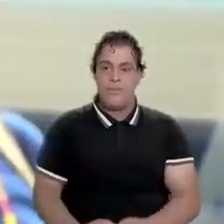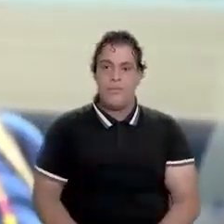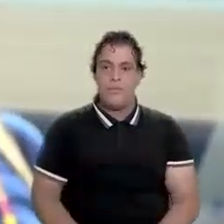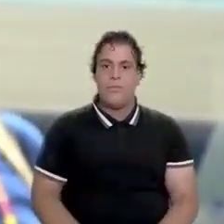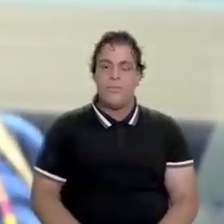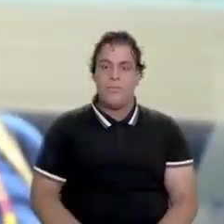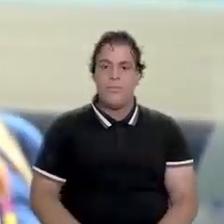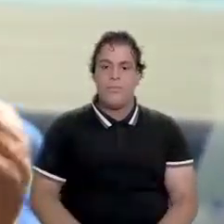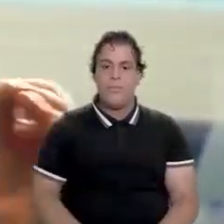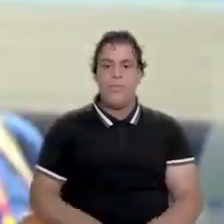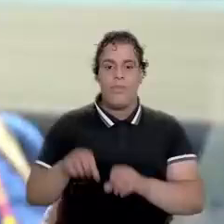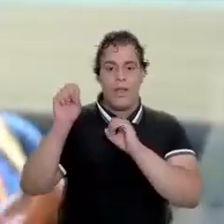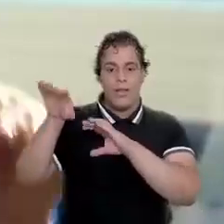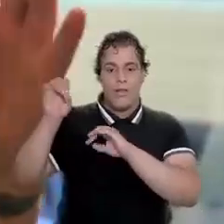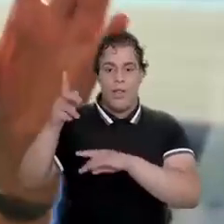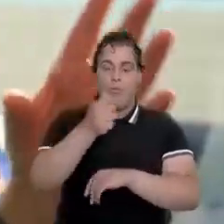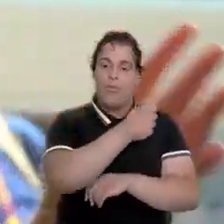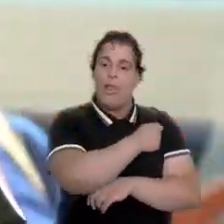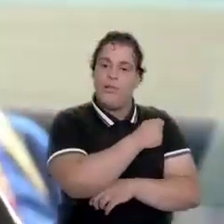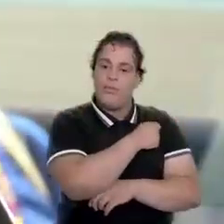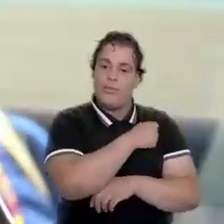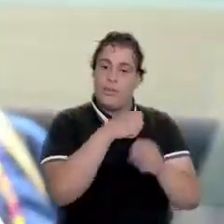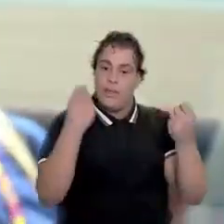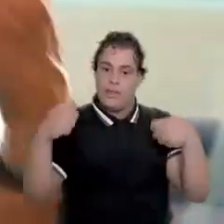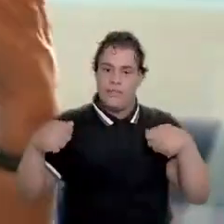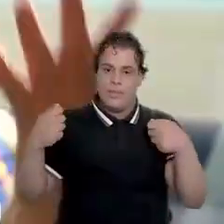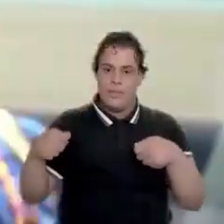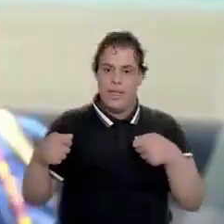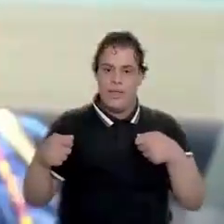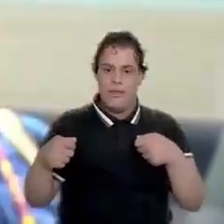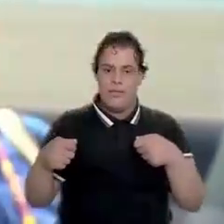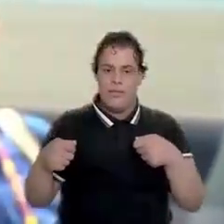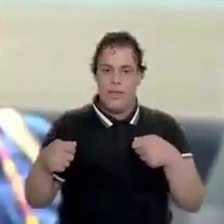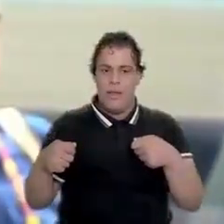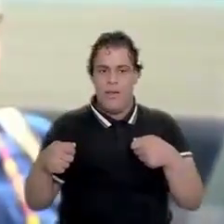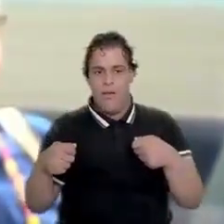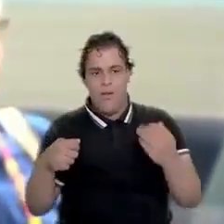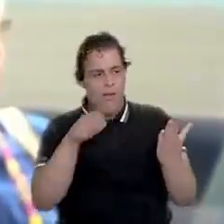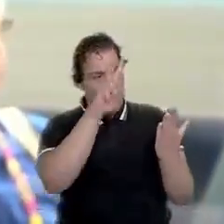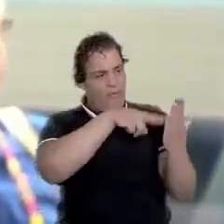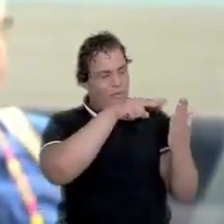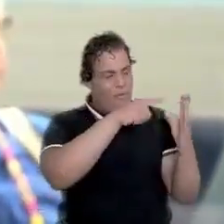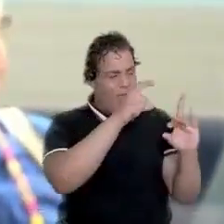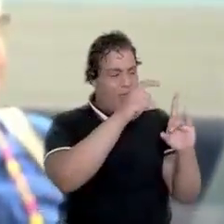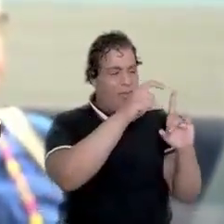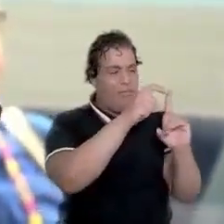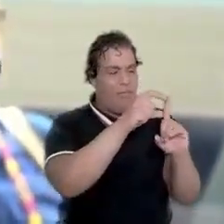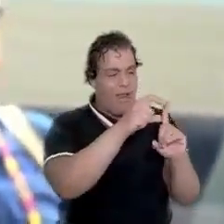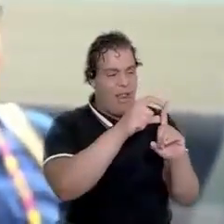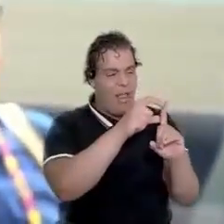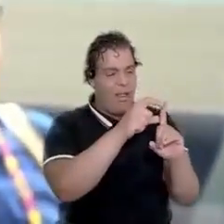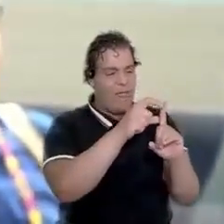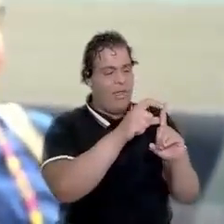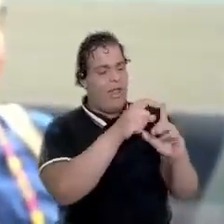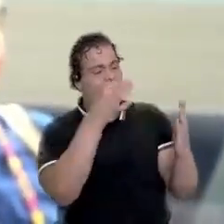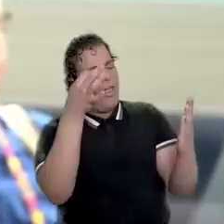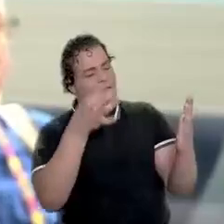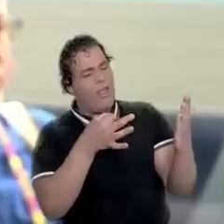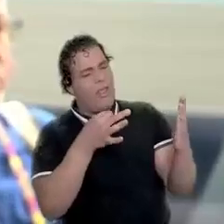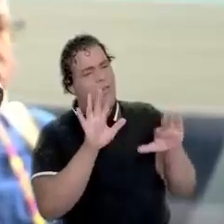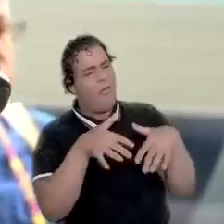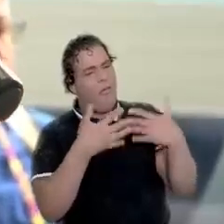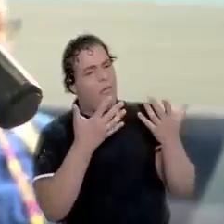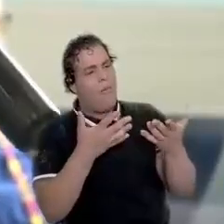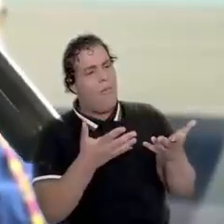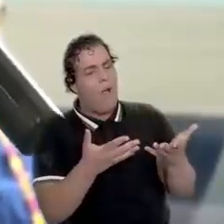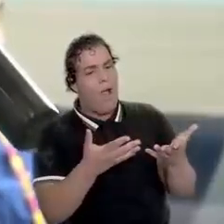alunos, e eles deveriam adivinhar, pelas palavras que eu coloquei, de que bairro eu estava